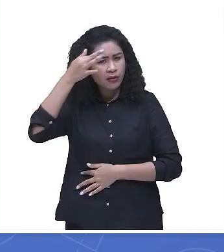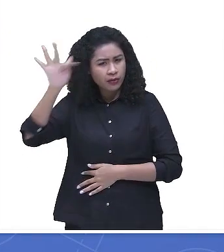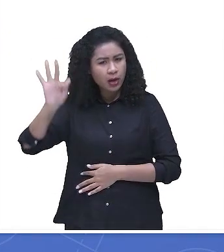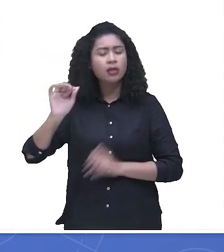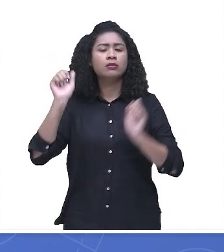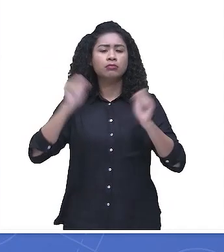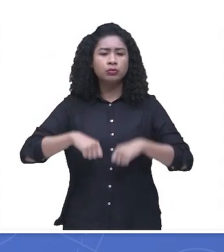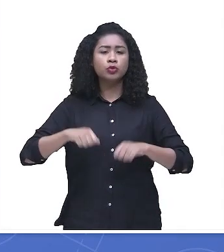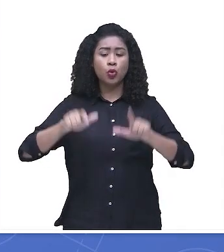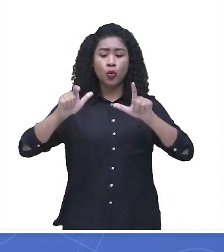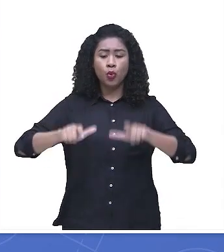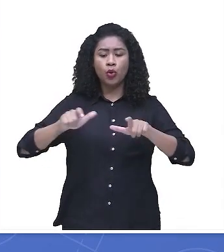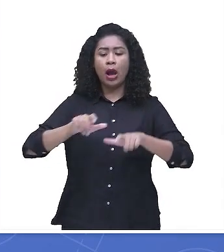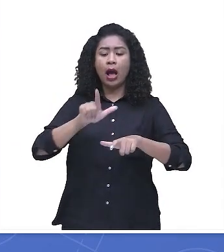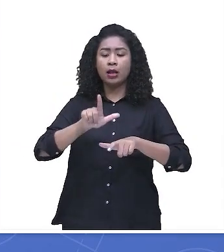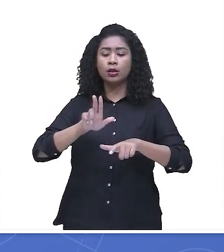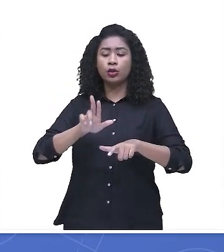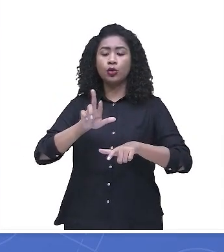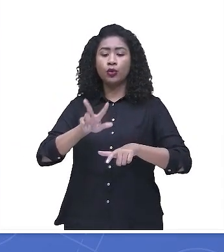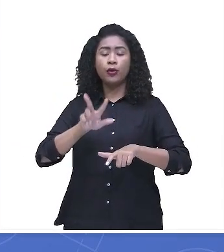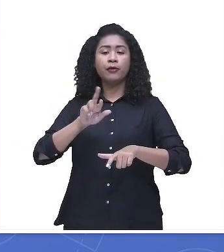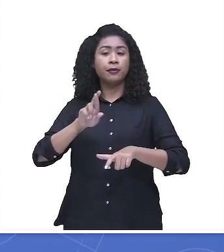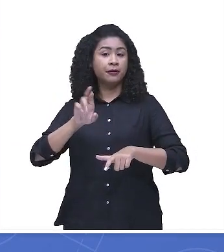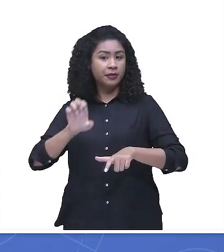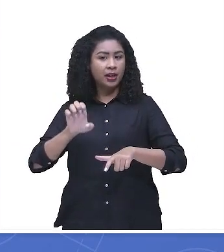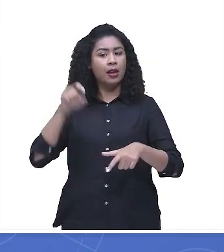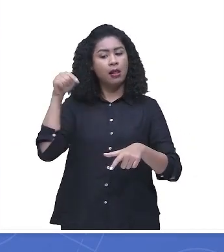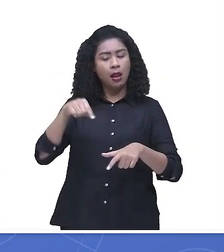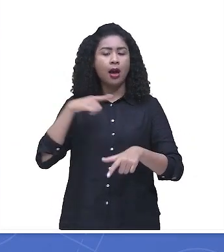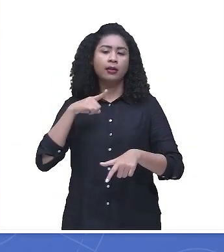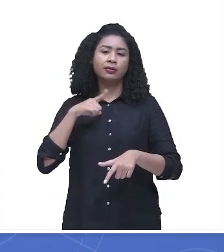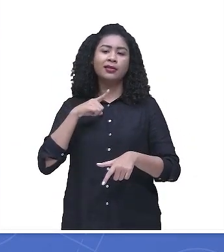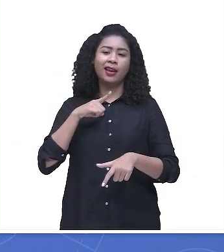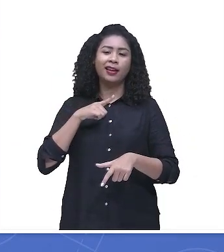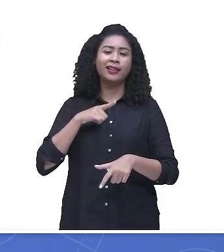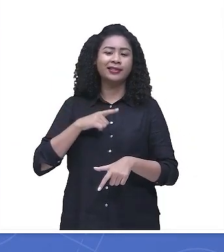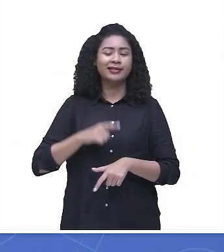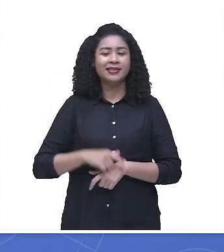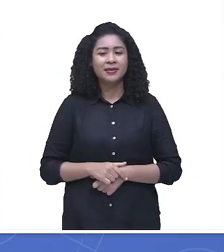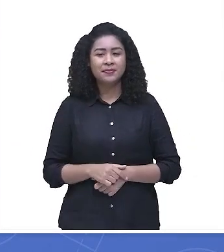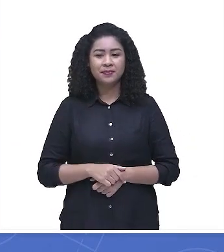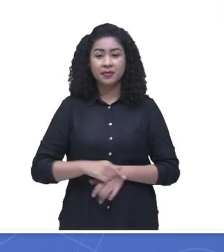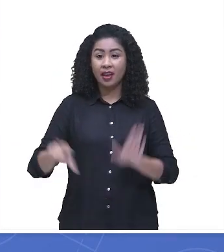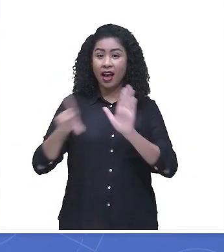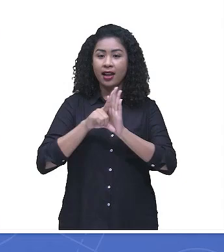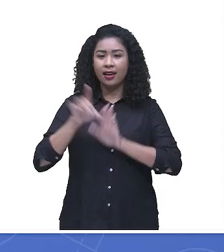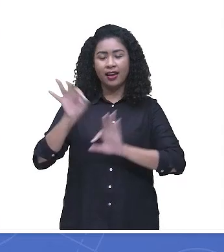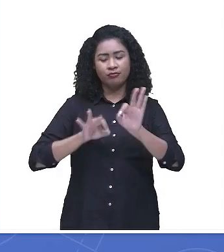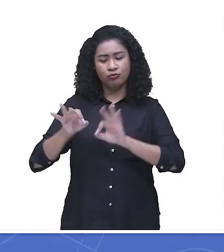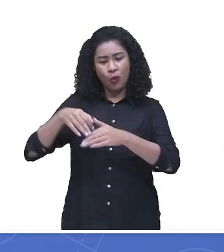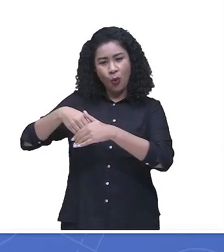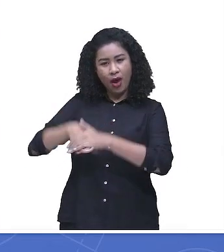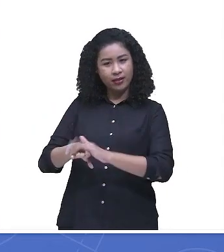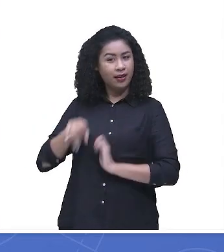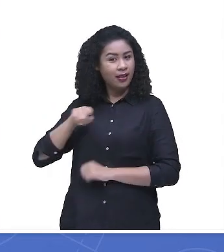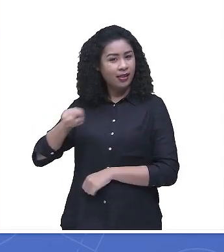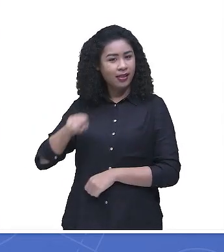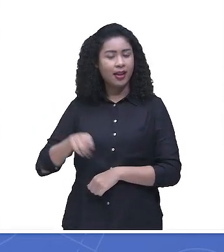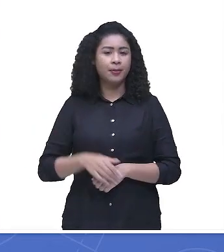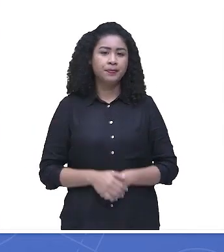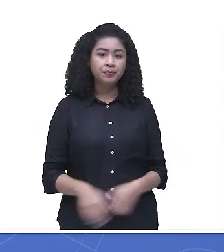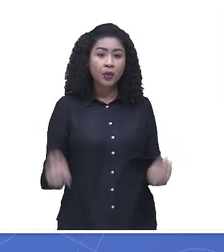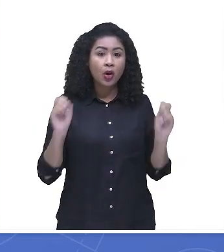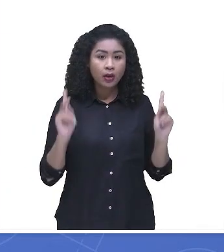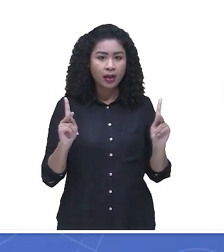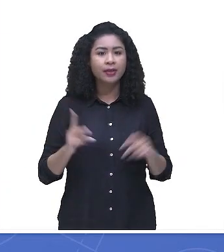que está o nosso código de Hammurabi, certo? Então, vamos logo trazer a correção, que aí eu vou ler o nome de vocês para ninguém ficar hoje, não ler o meu nome, tá bom?